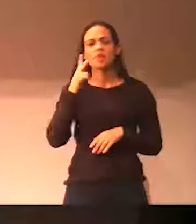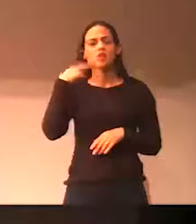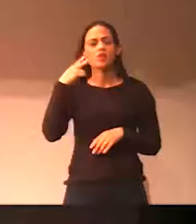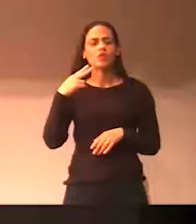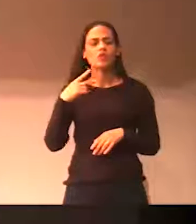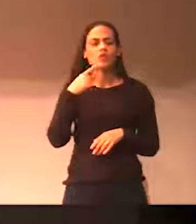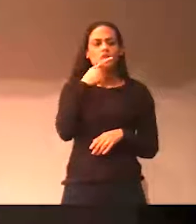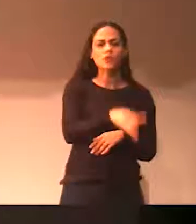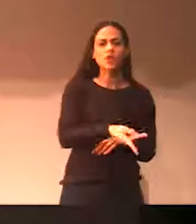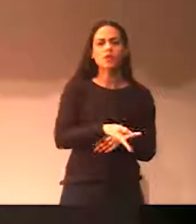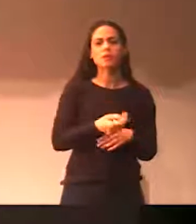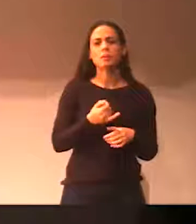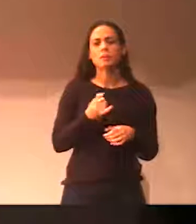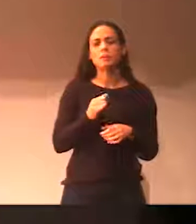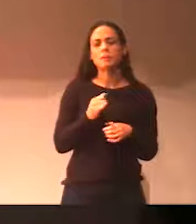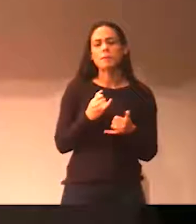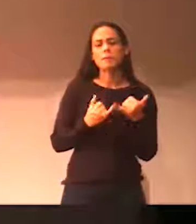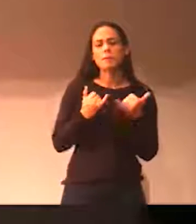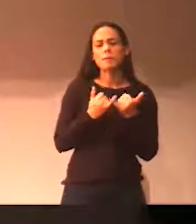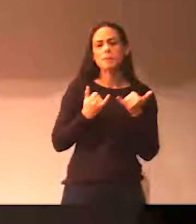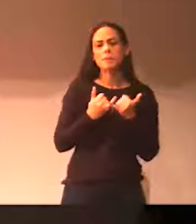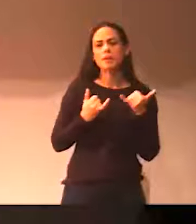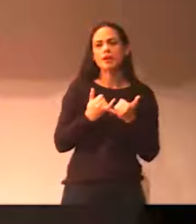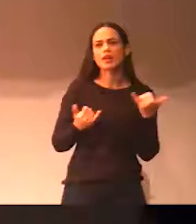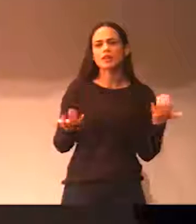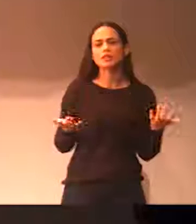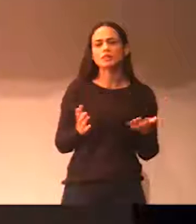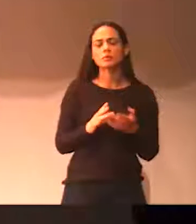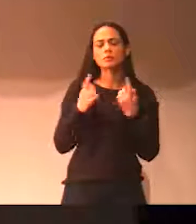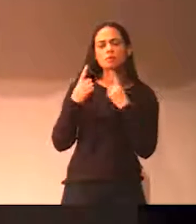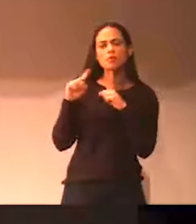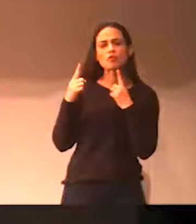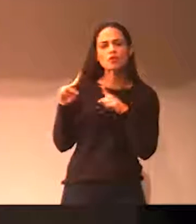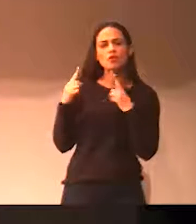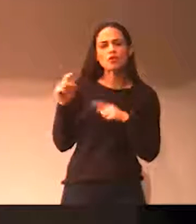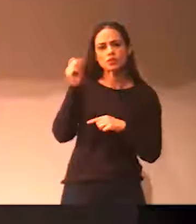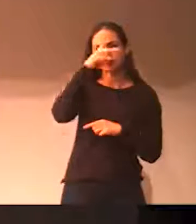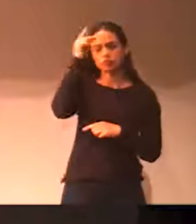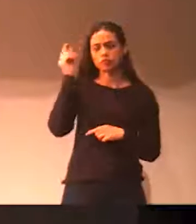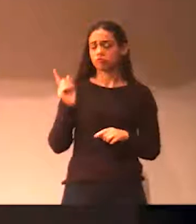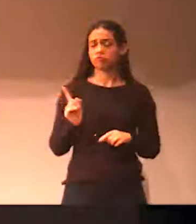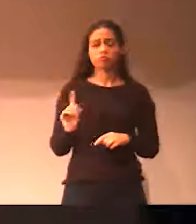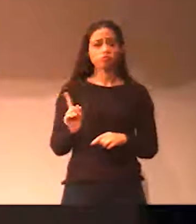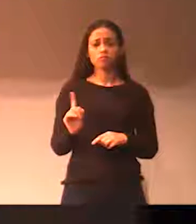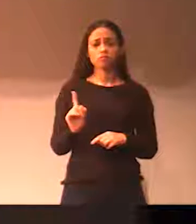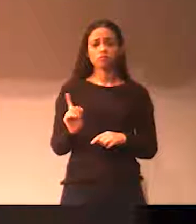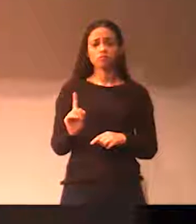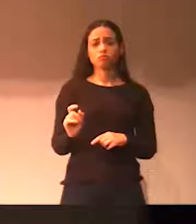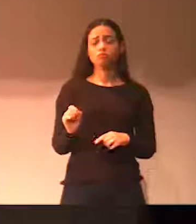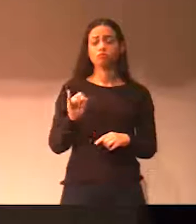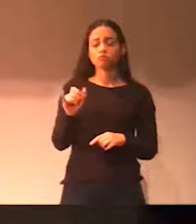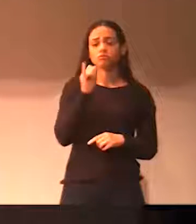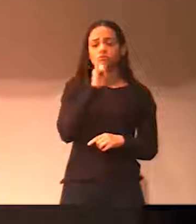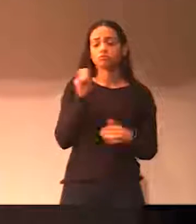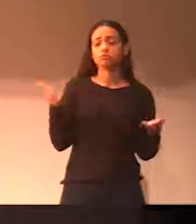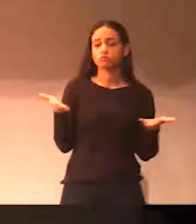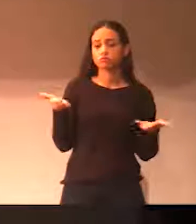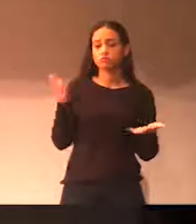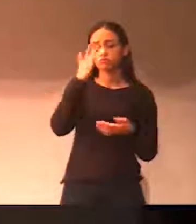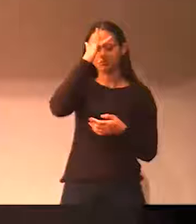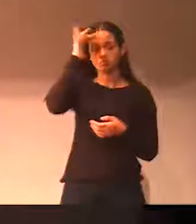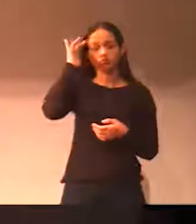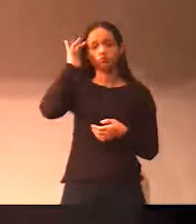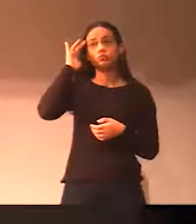uma chantagem com o governo que está acontecendo. A comissão não é uma chantagem com o governo, né? Se alguém quisesse sentar hoje e conversar com o governo, eu tenho certeza que o